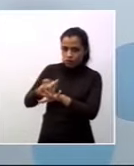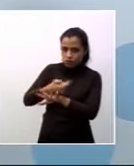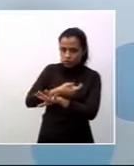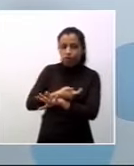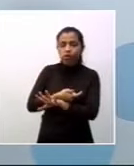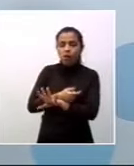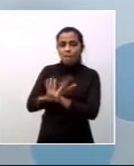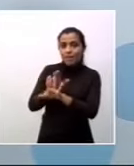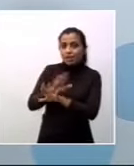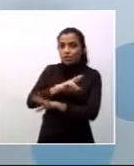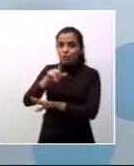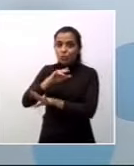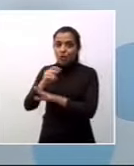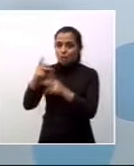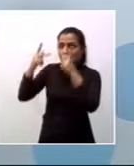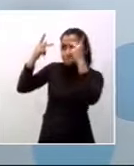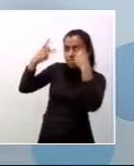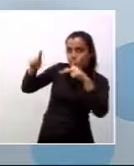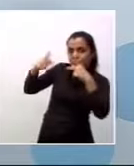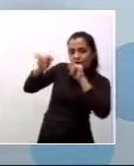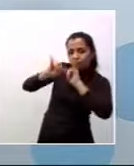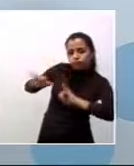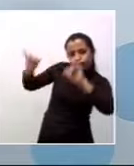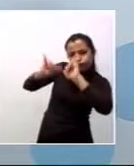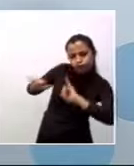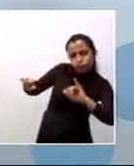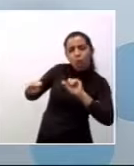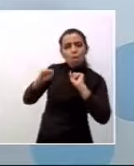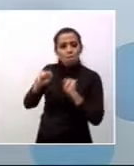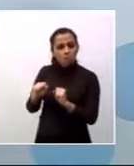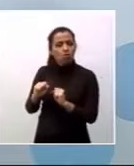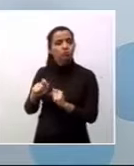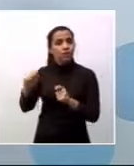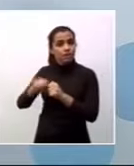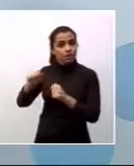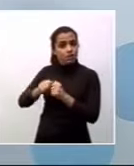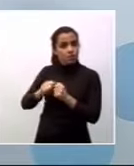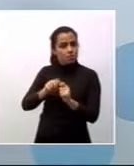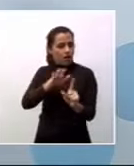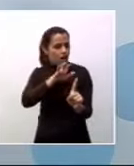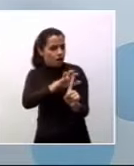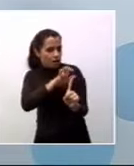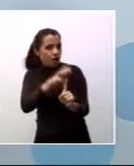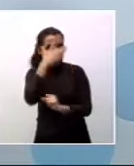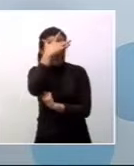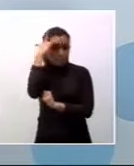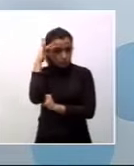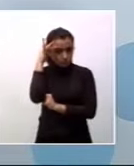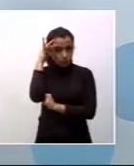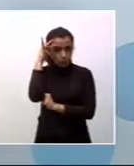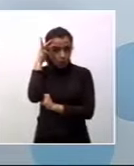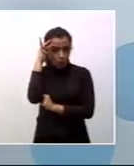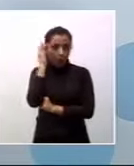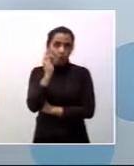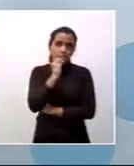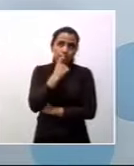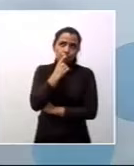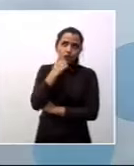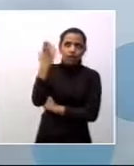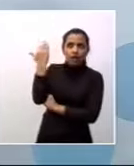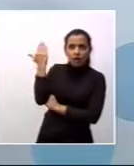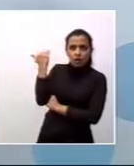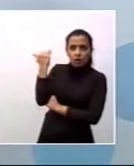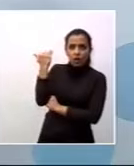ela pode ser feita para poder incentivar as pessoas o que tem por exemplo mais recente